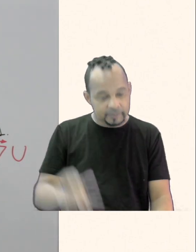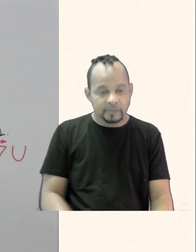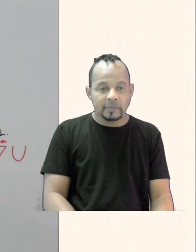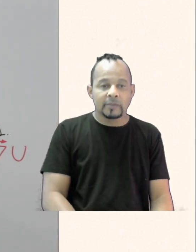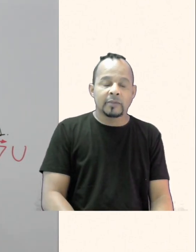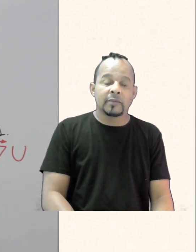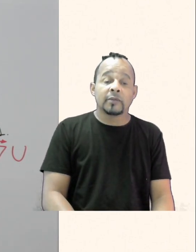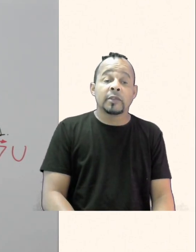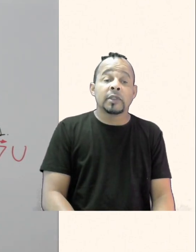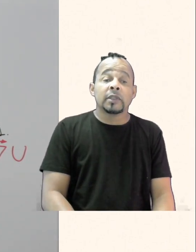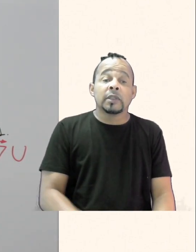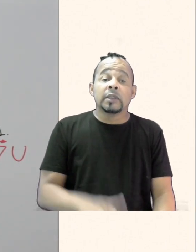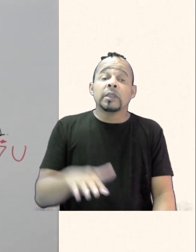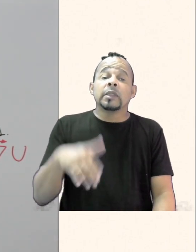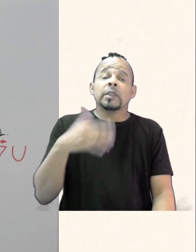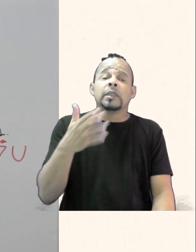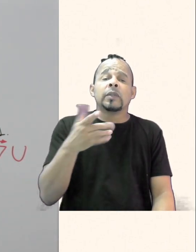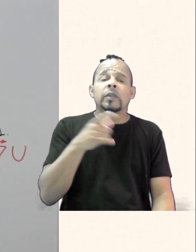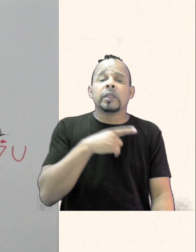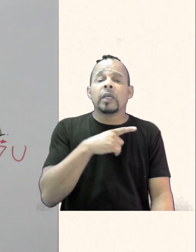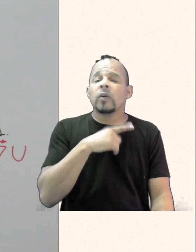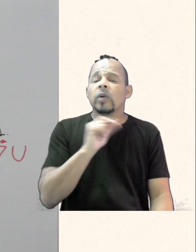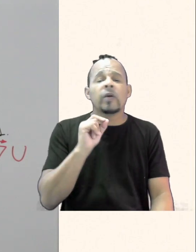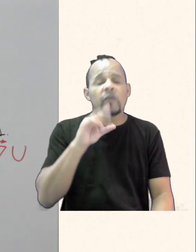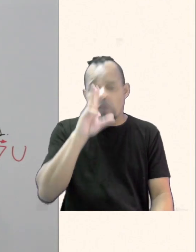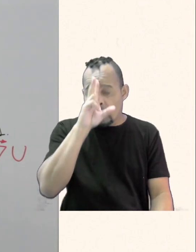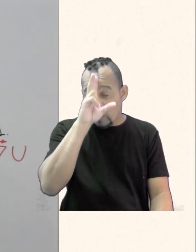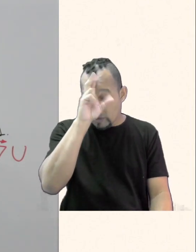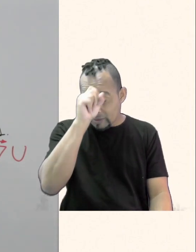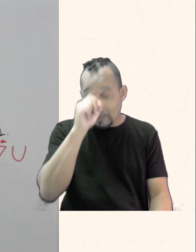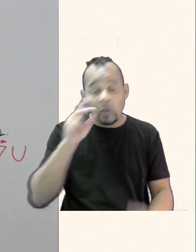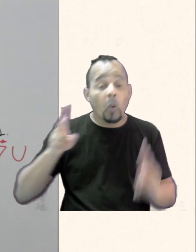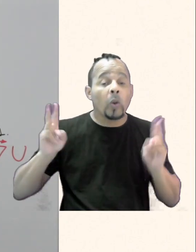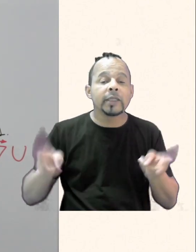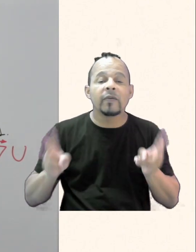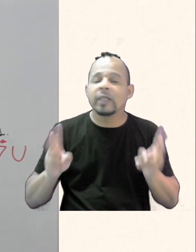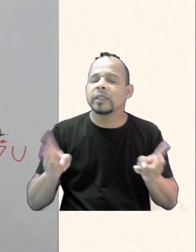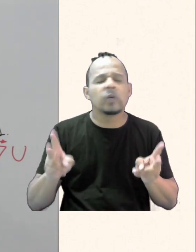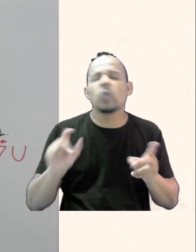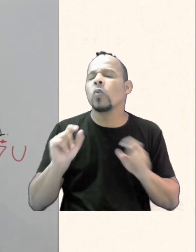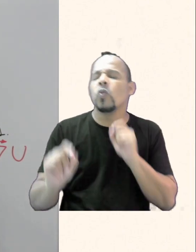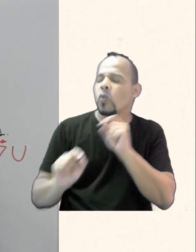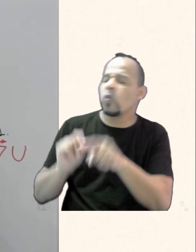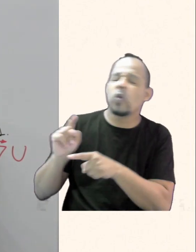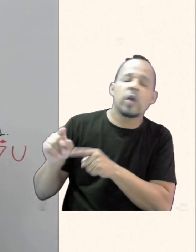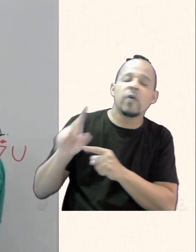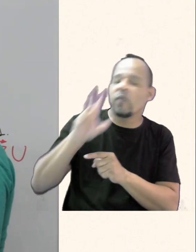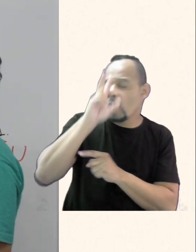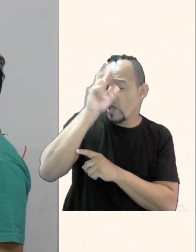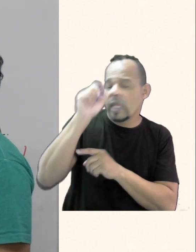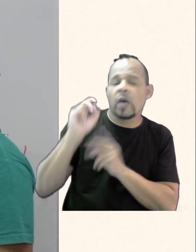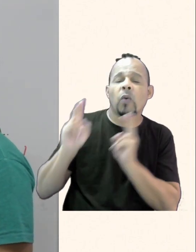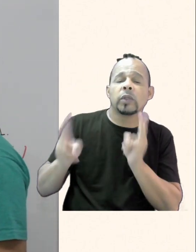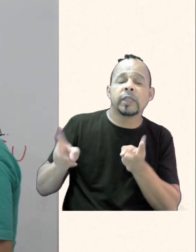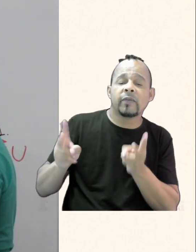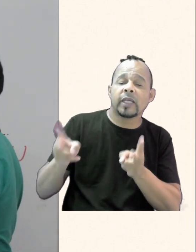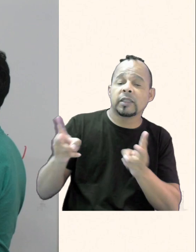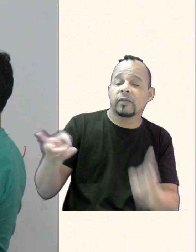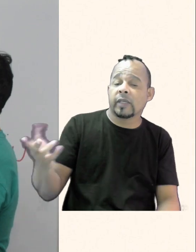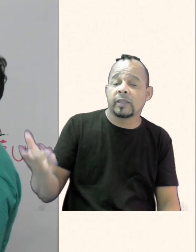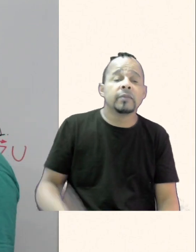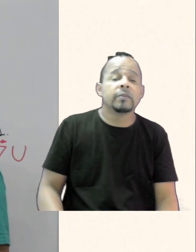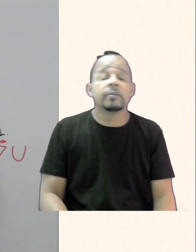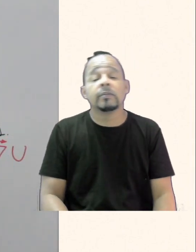forças conservativas. E o que são forças conservativas? Forças conservativas são forças